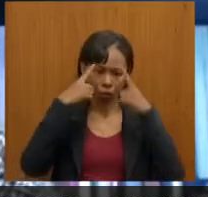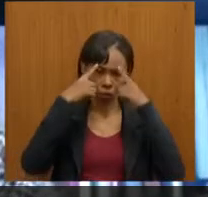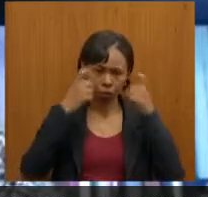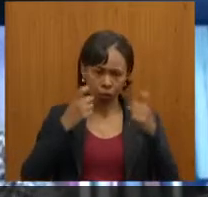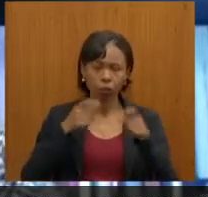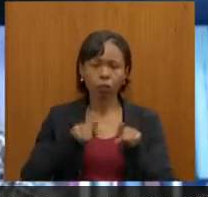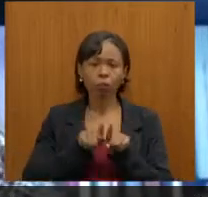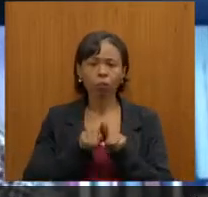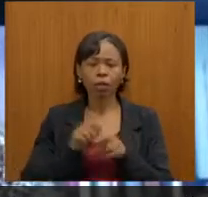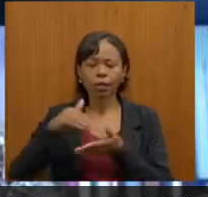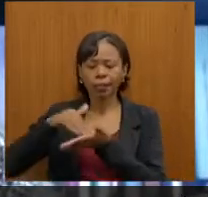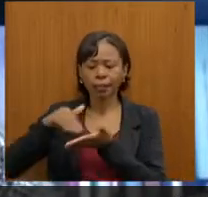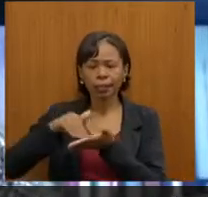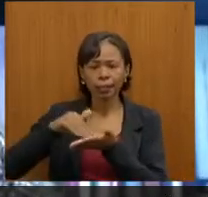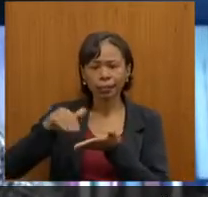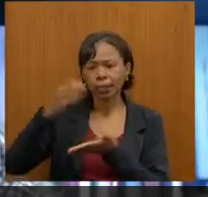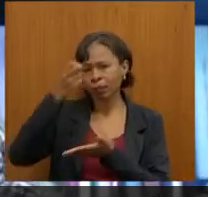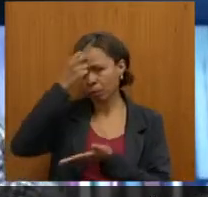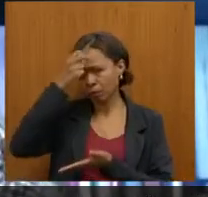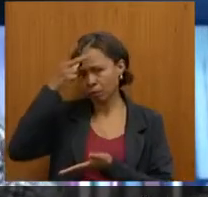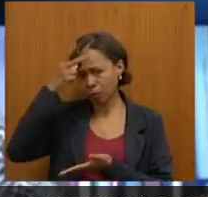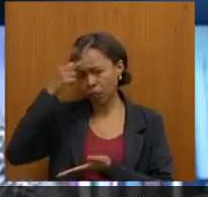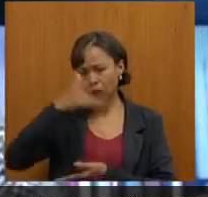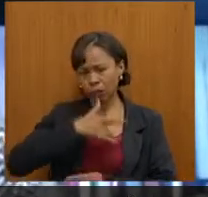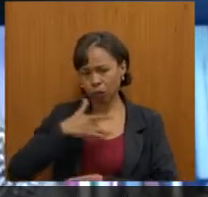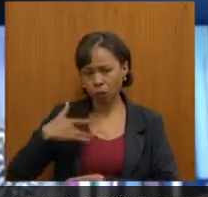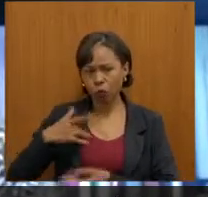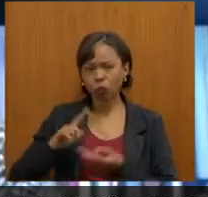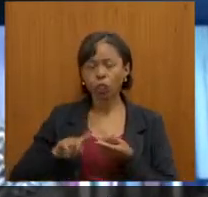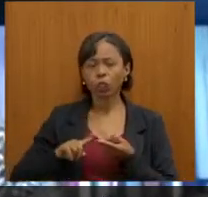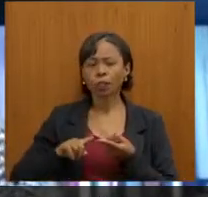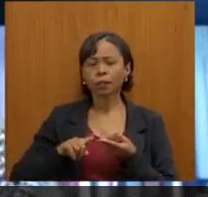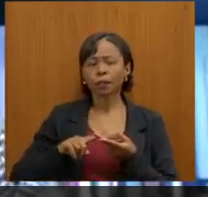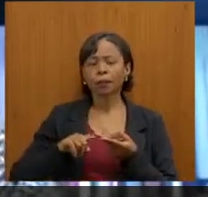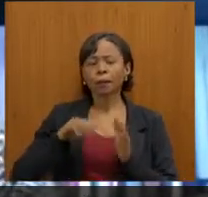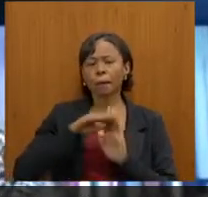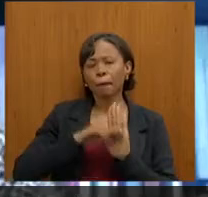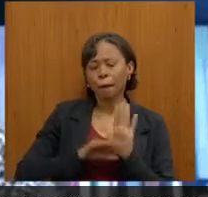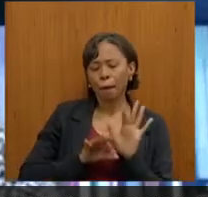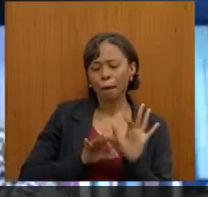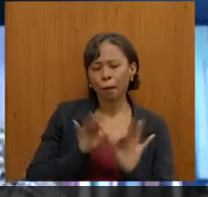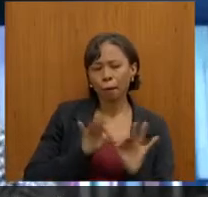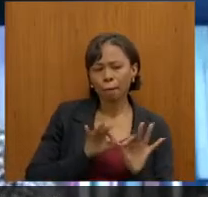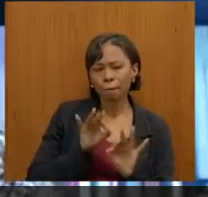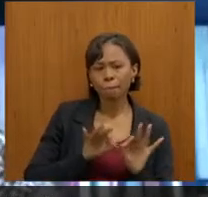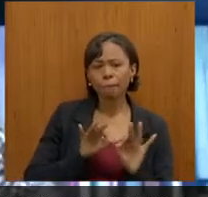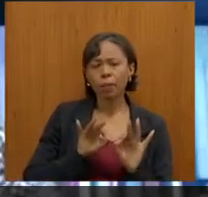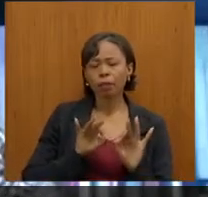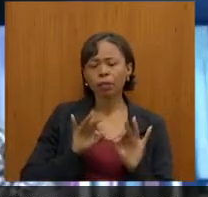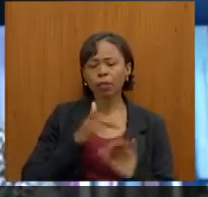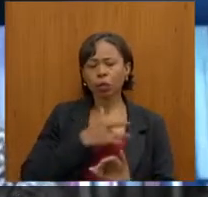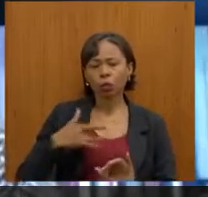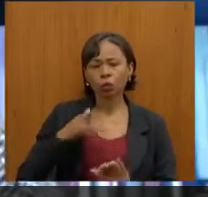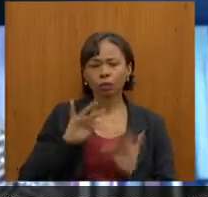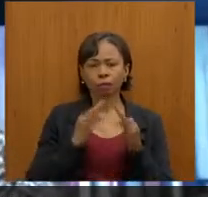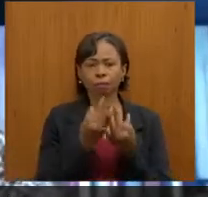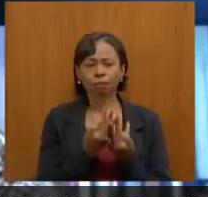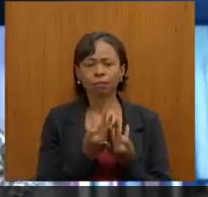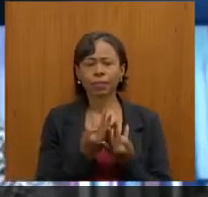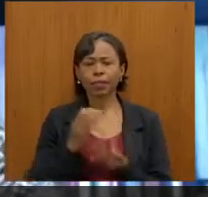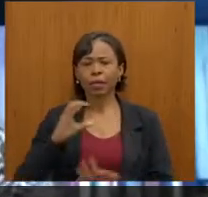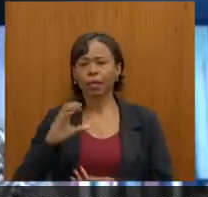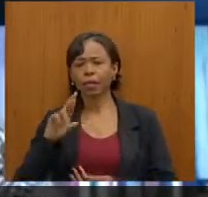Municipal de Saúde programa os programas de saúde da família Cras sociedade